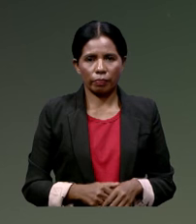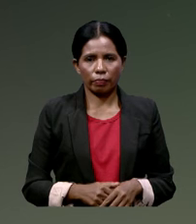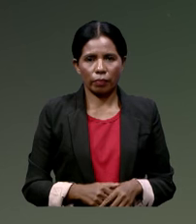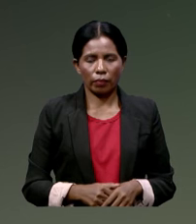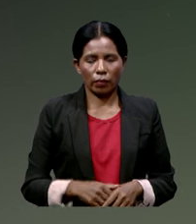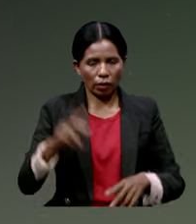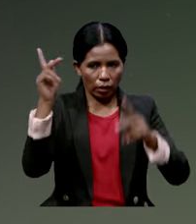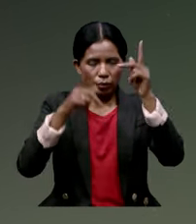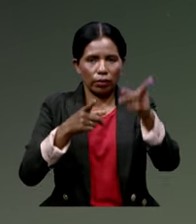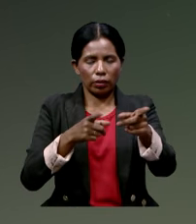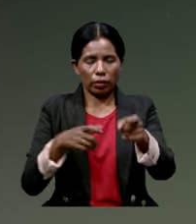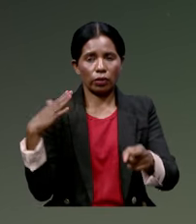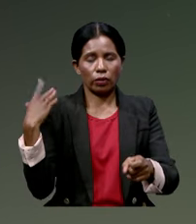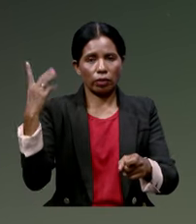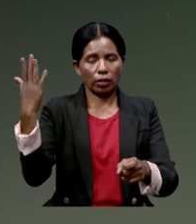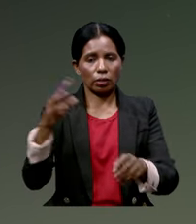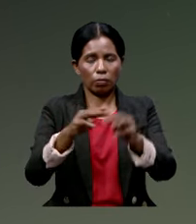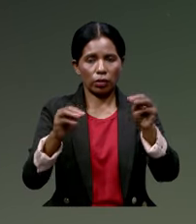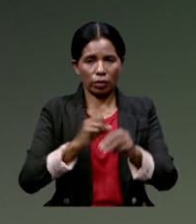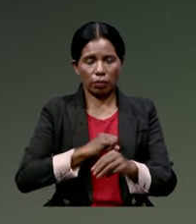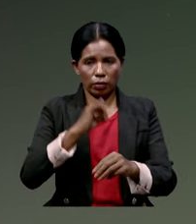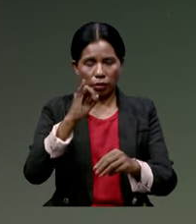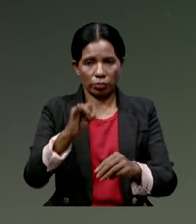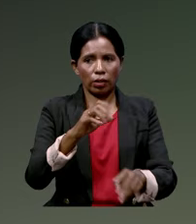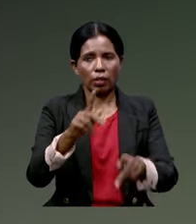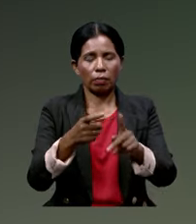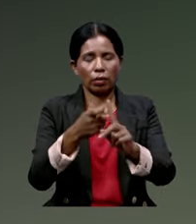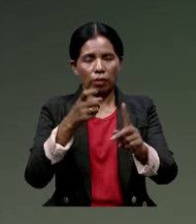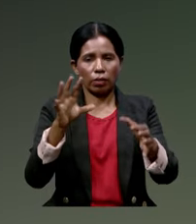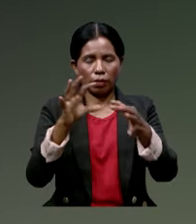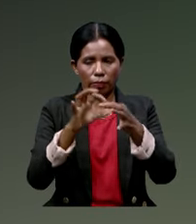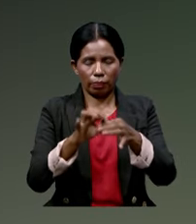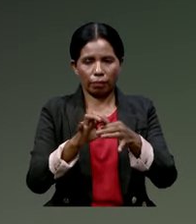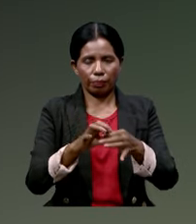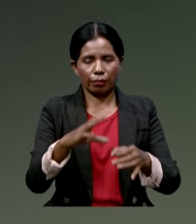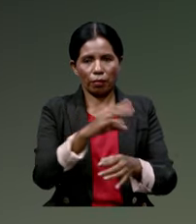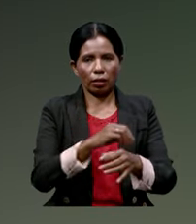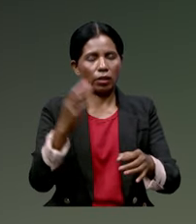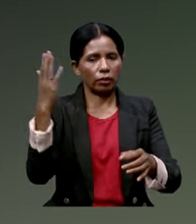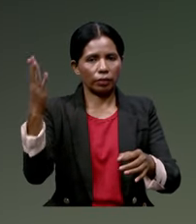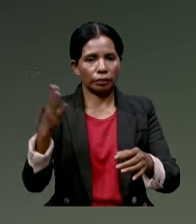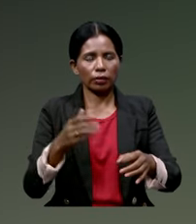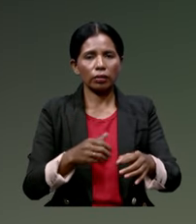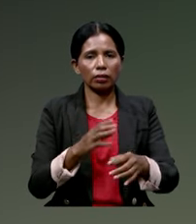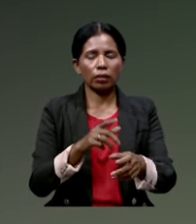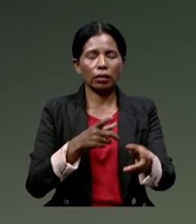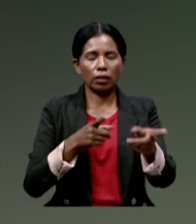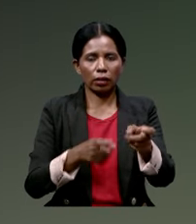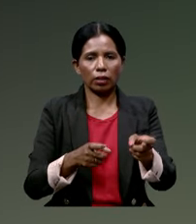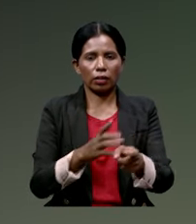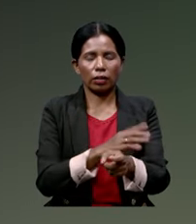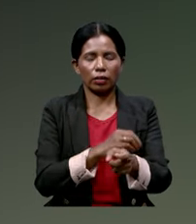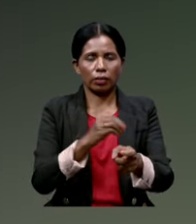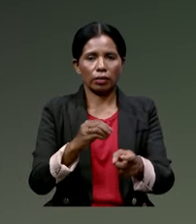Kazu tiru joven ida iha Tilomar Munisipiu Covalima. Nebe suspeito husi membro secreta ida iha quarta semana ne, tuir diretor